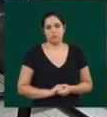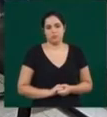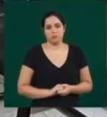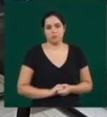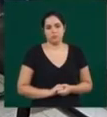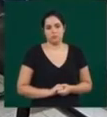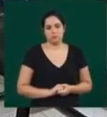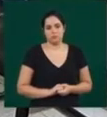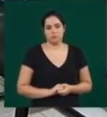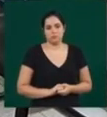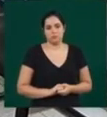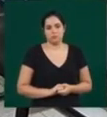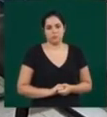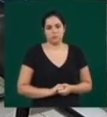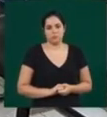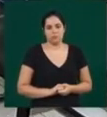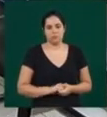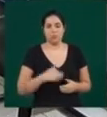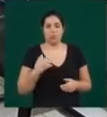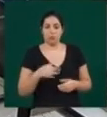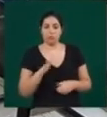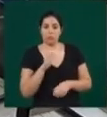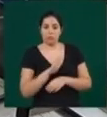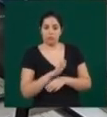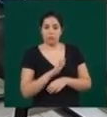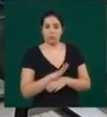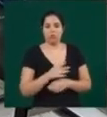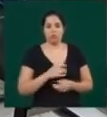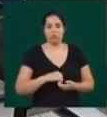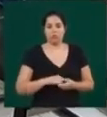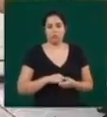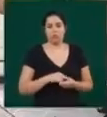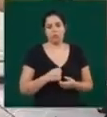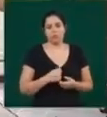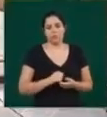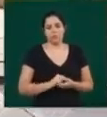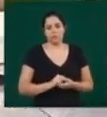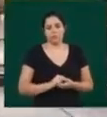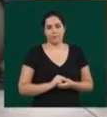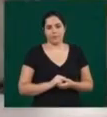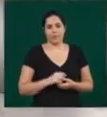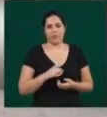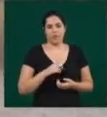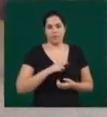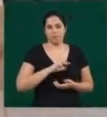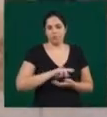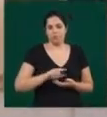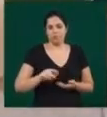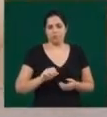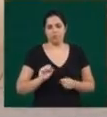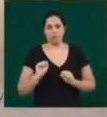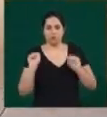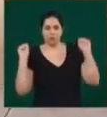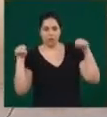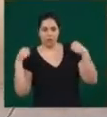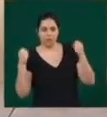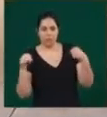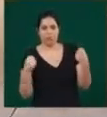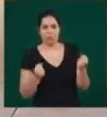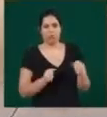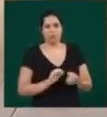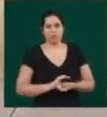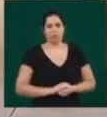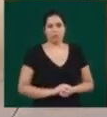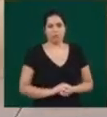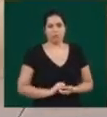usada nas fases iniciais da reabilitação, quando a dor é muito intensa. Esse processo permite o alongamento e fortalecimento